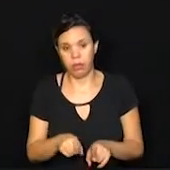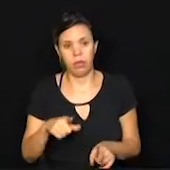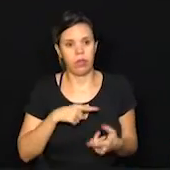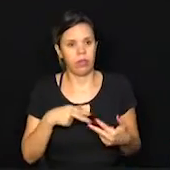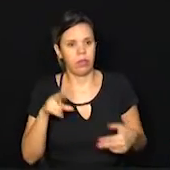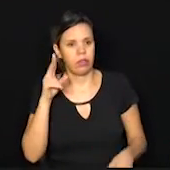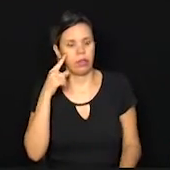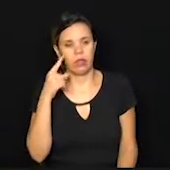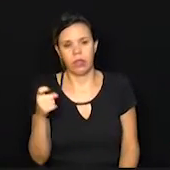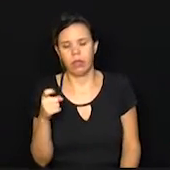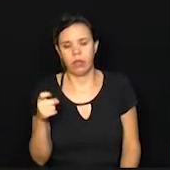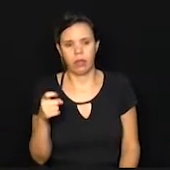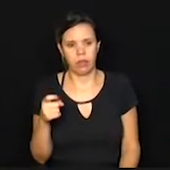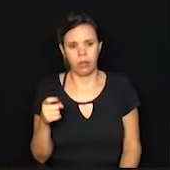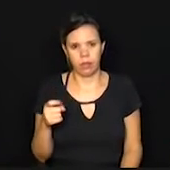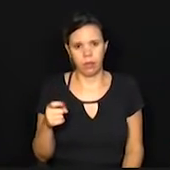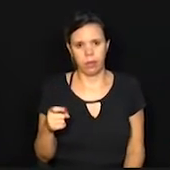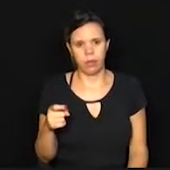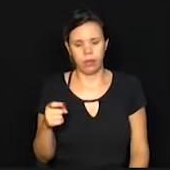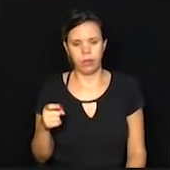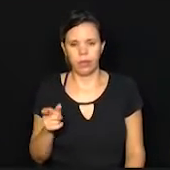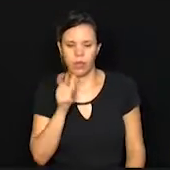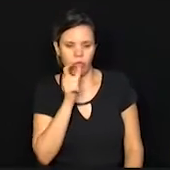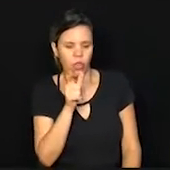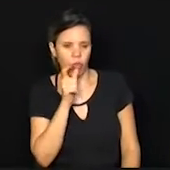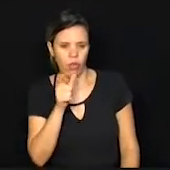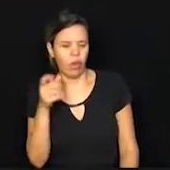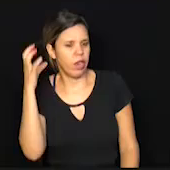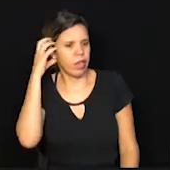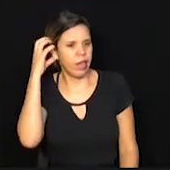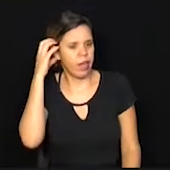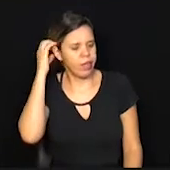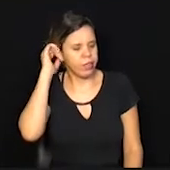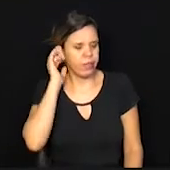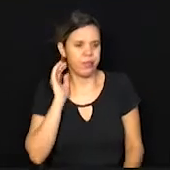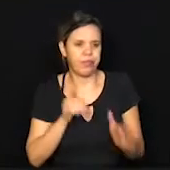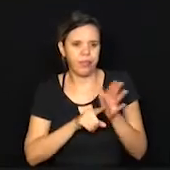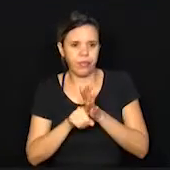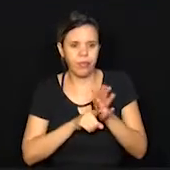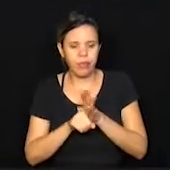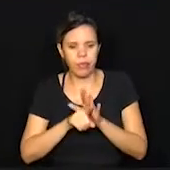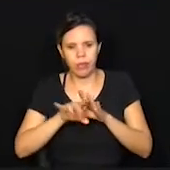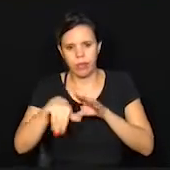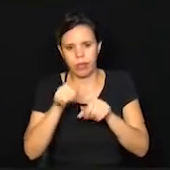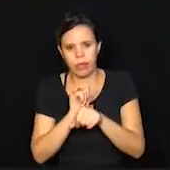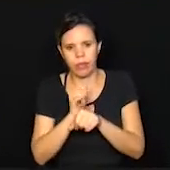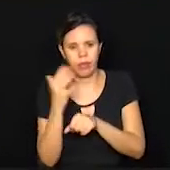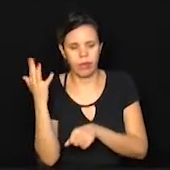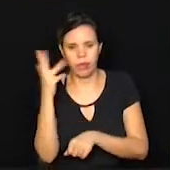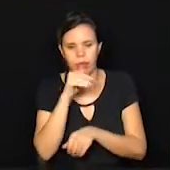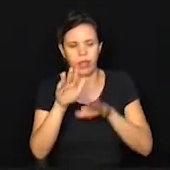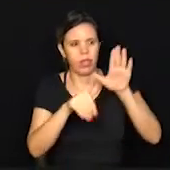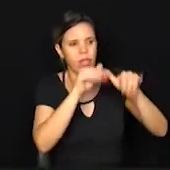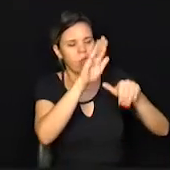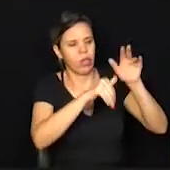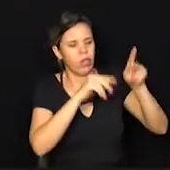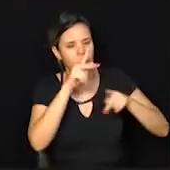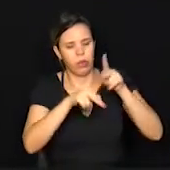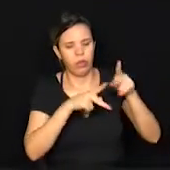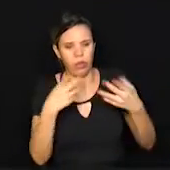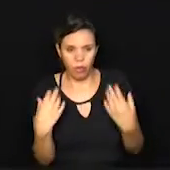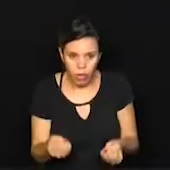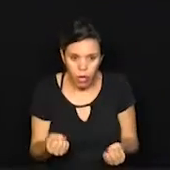interessante quando tem o golpe tem uma uma fala dele na rádio que vocês podem achar no YouTube muito bonito em que ele convoca o povo a